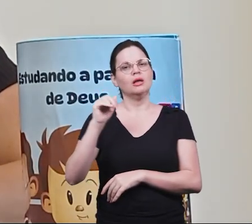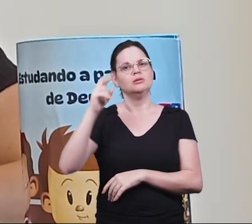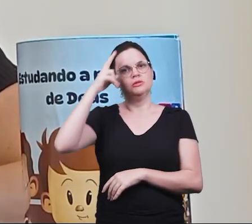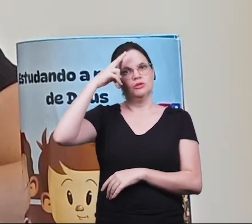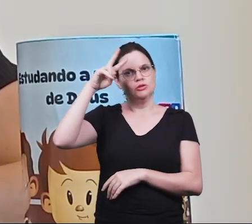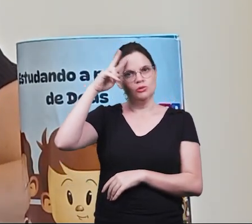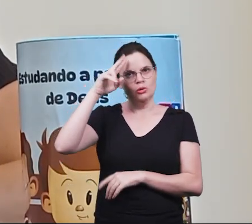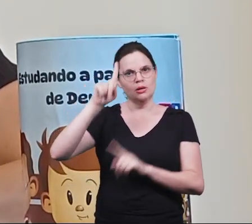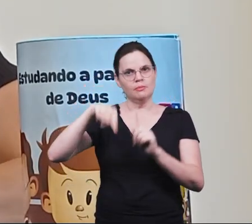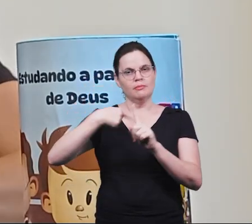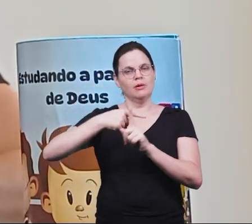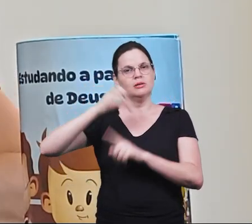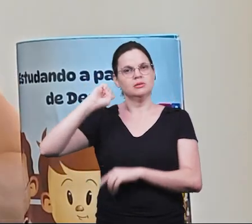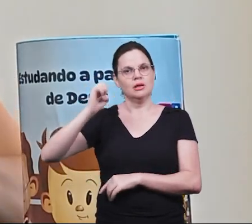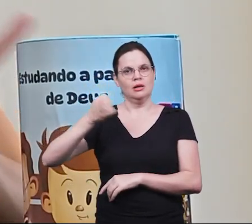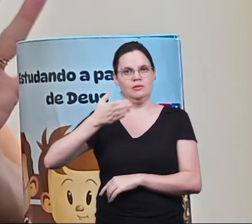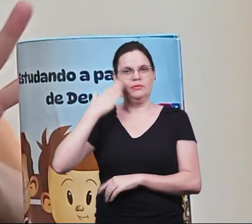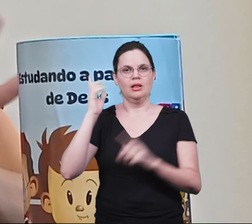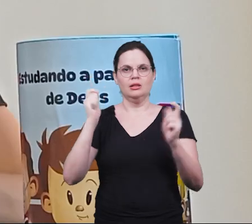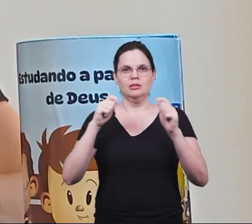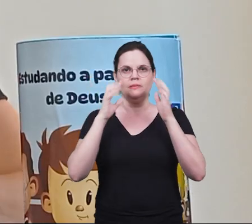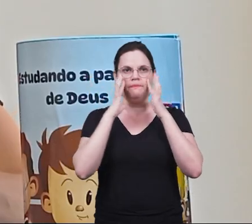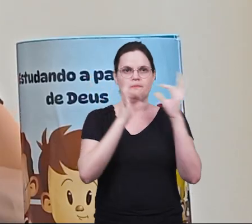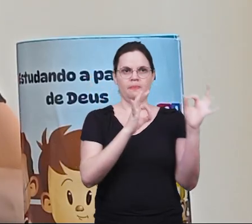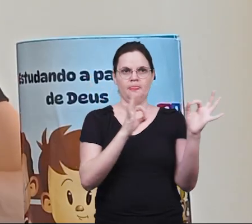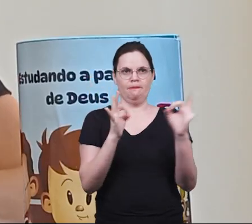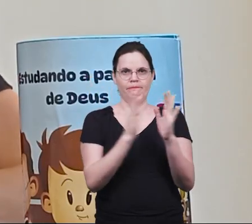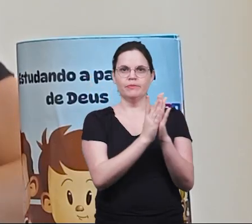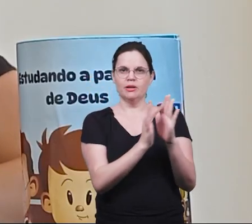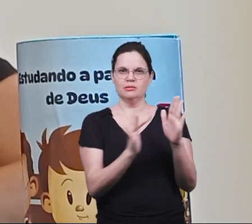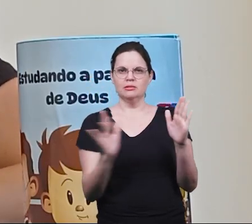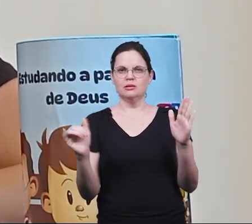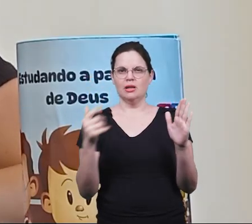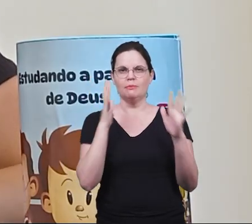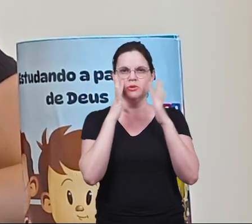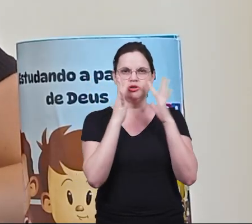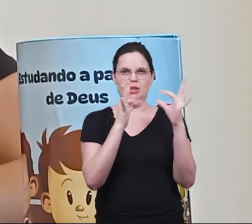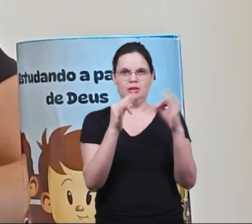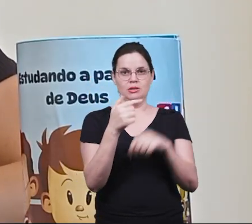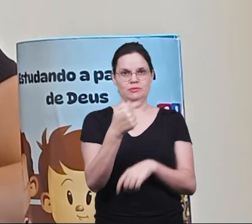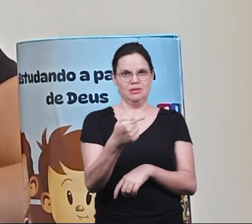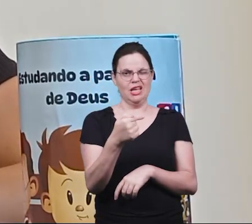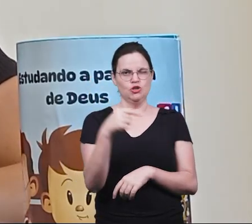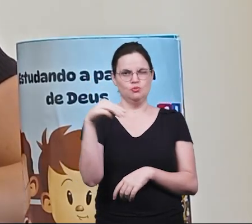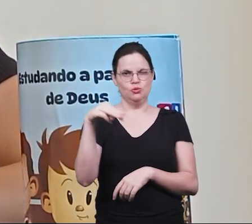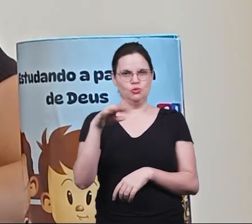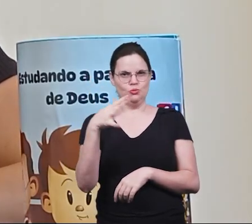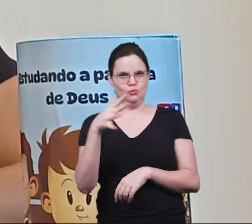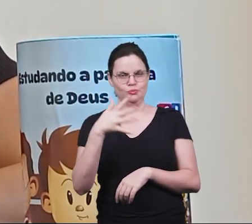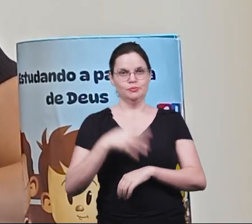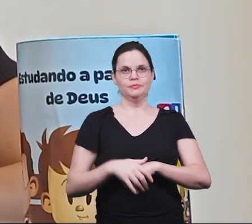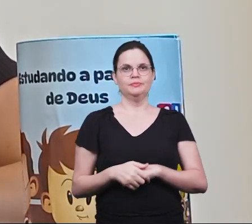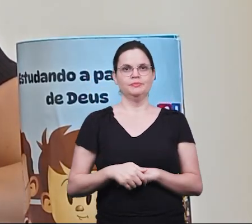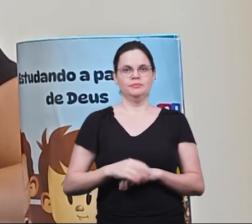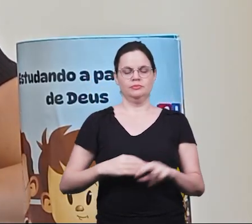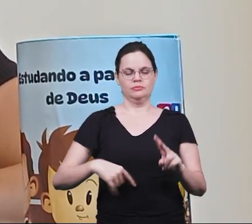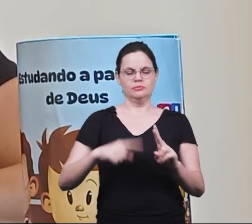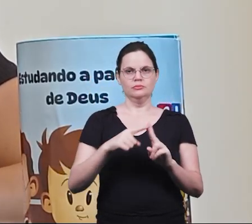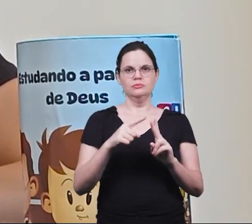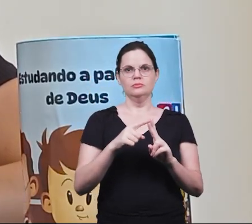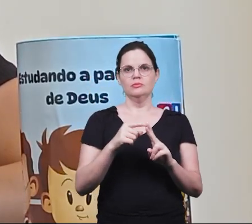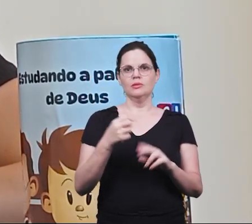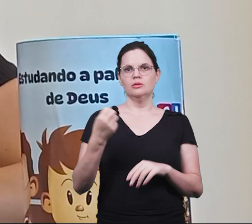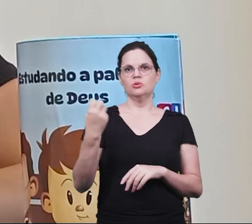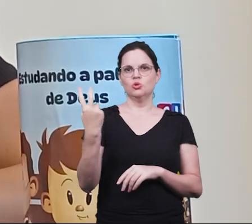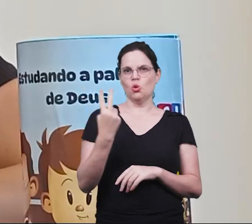a revelação e consegue ter esse tempo todo de atenção. O nível 2 já seria